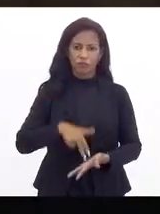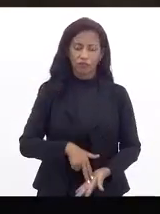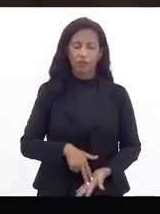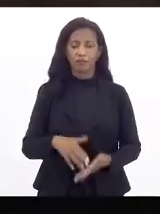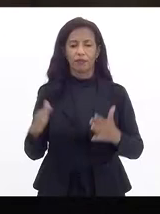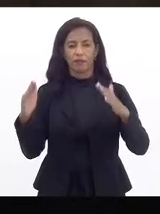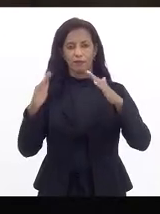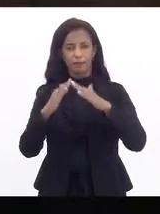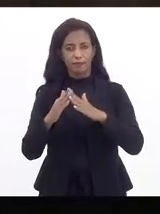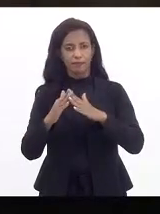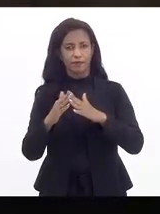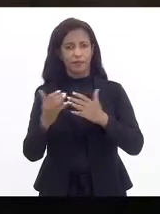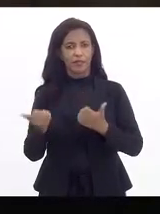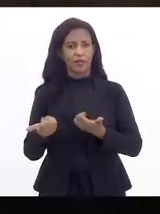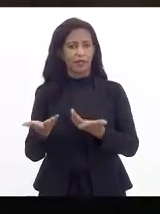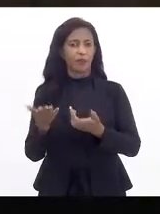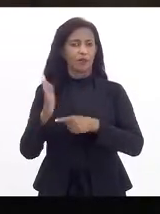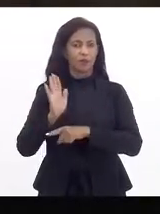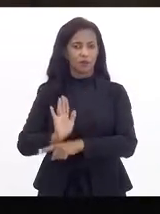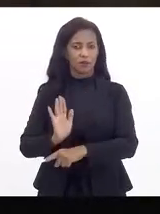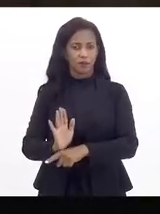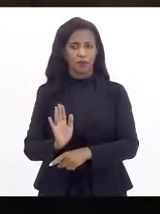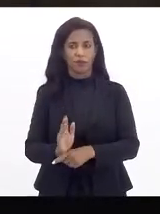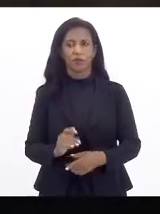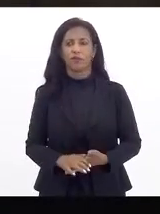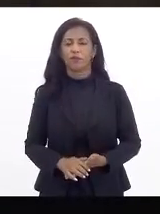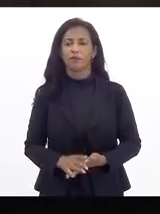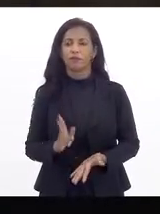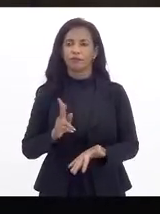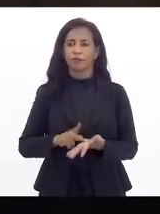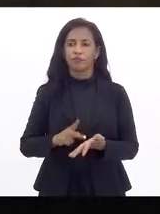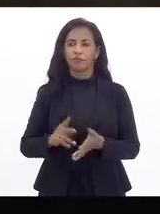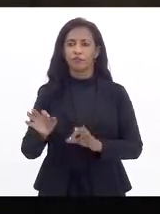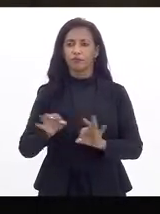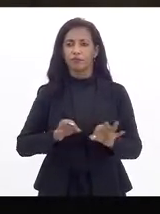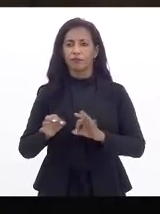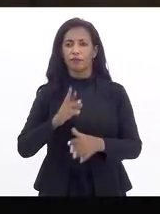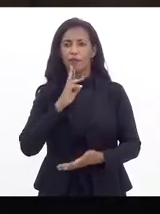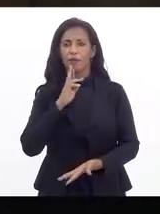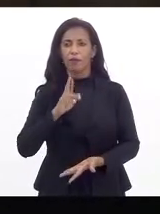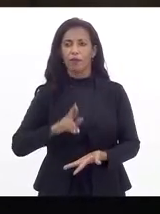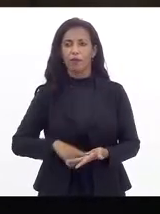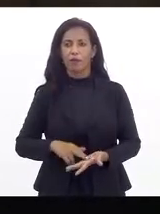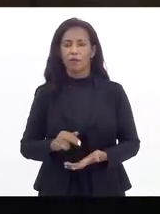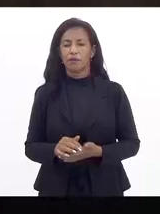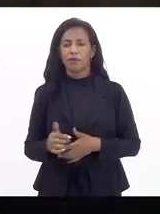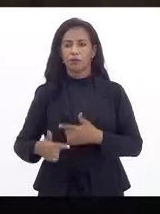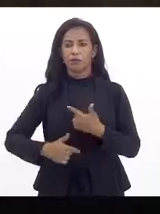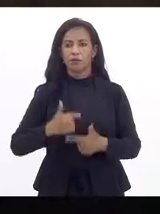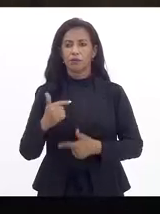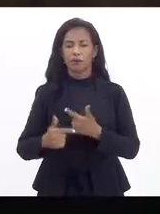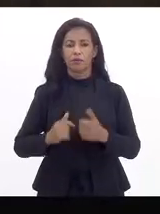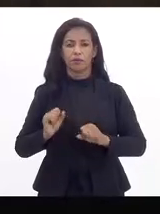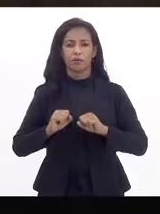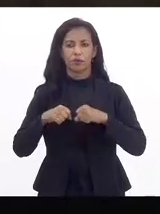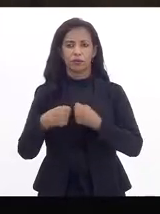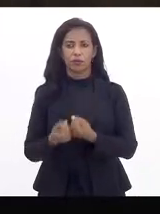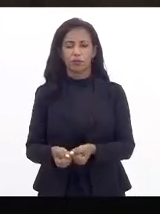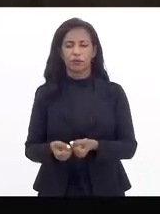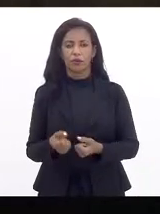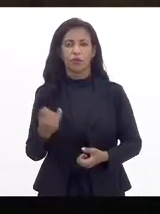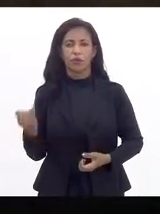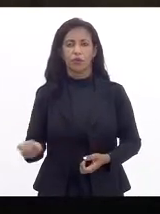nesse momento, que deu essa contribuição, que é, na verdade, um plano que reconhece o trabalho, o esforço,